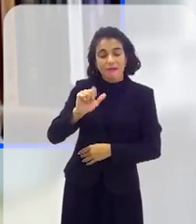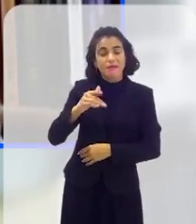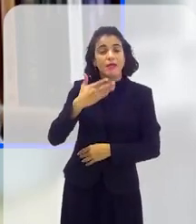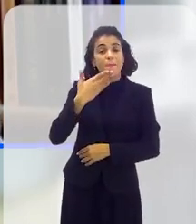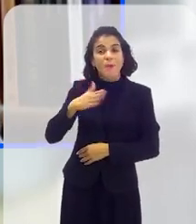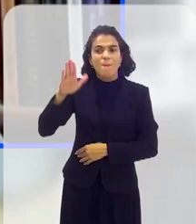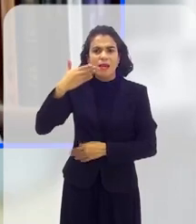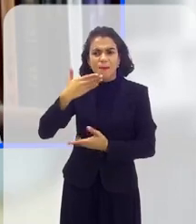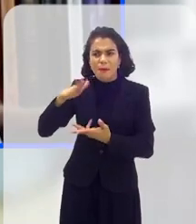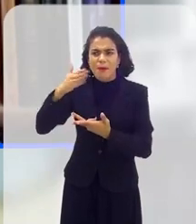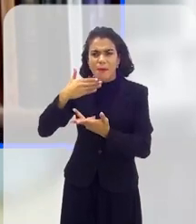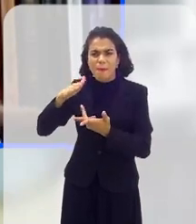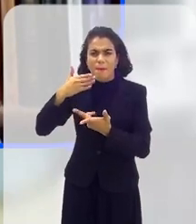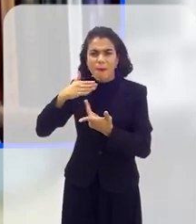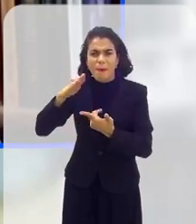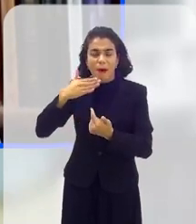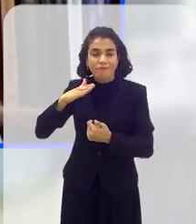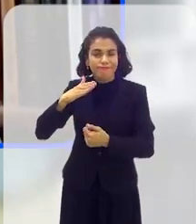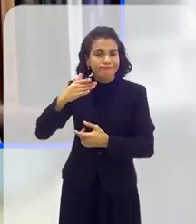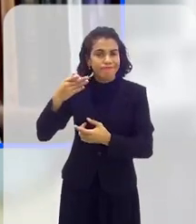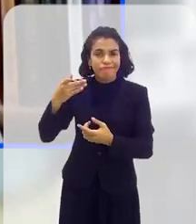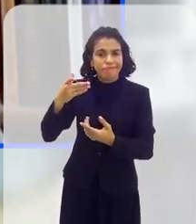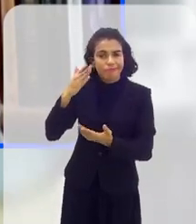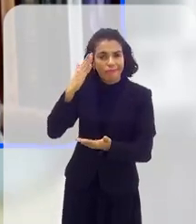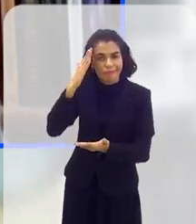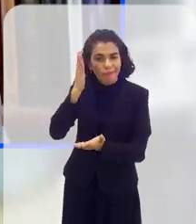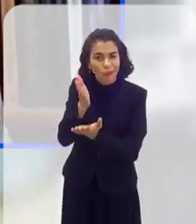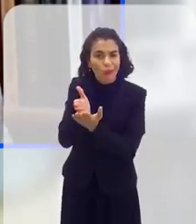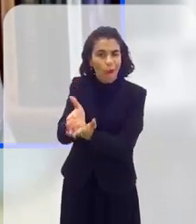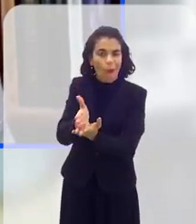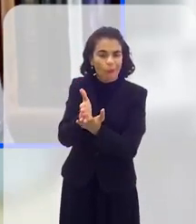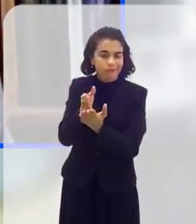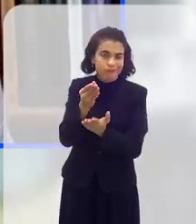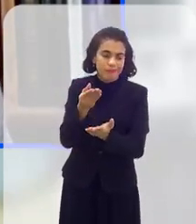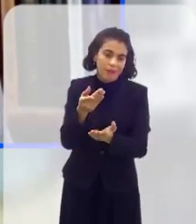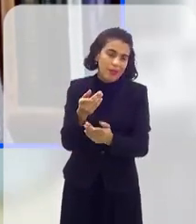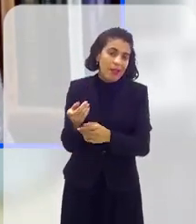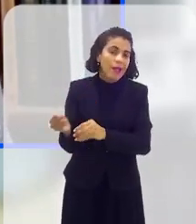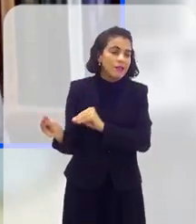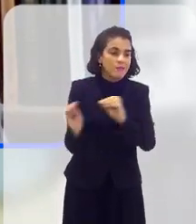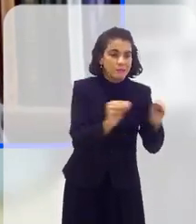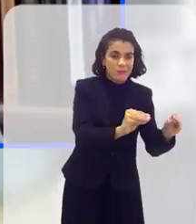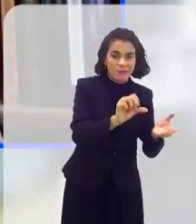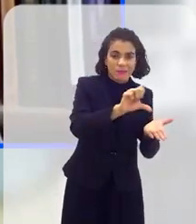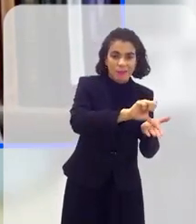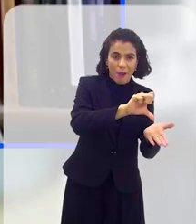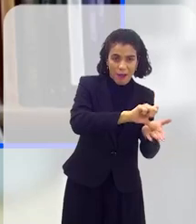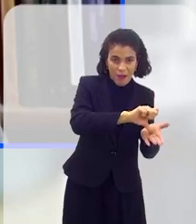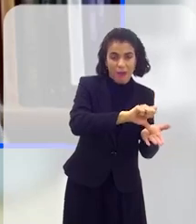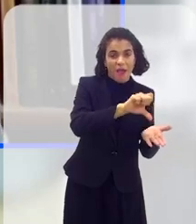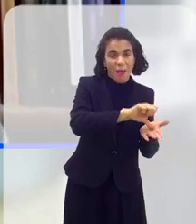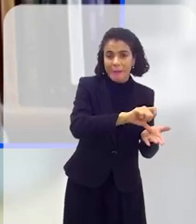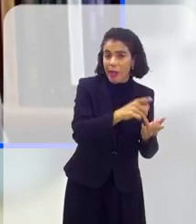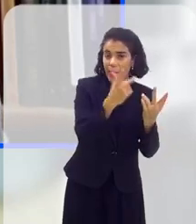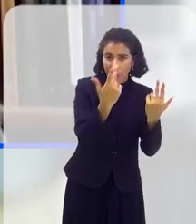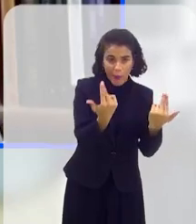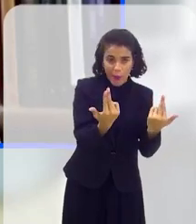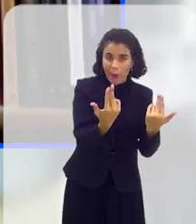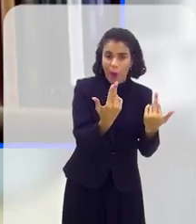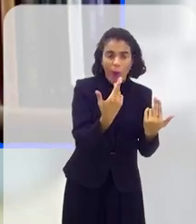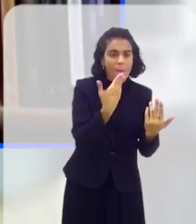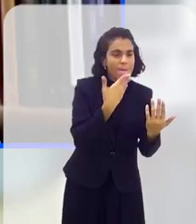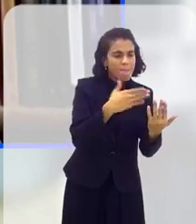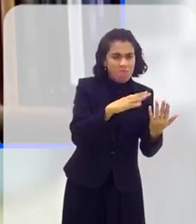promessas que não foram cumpridas. Ele vem para a capital. Na capital, ele também não consegue realizar, né? Ele não consegue ter as promessas